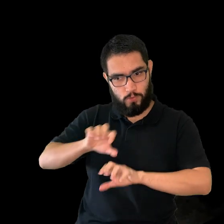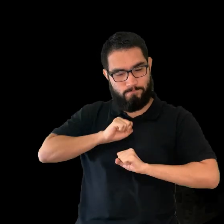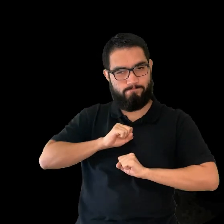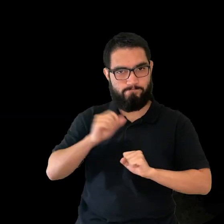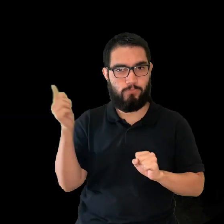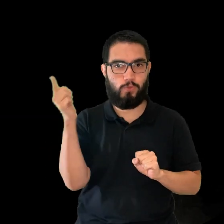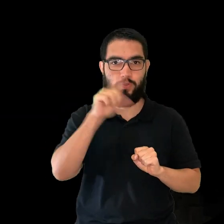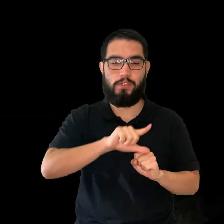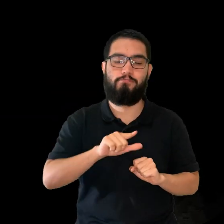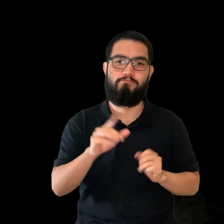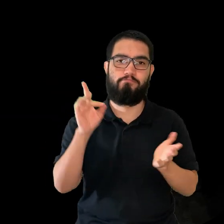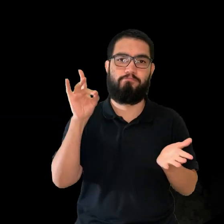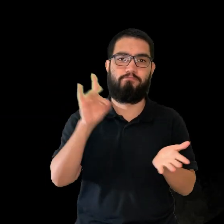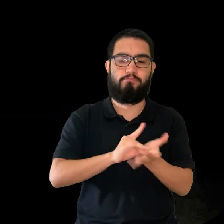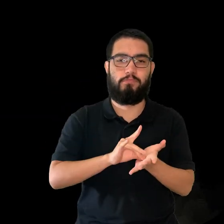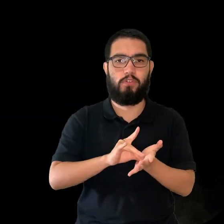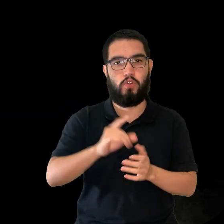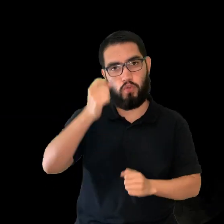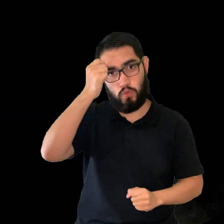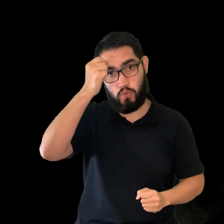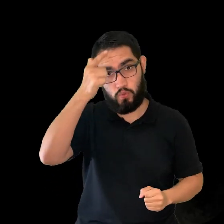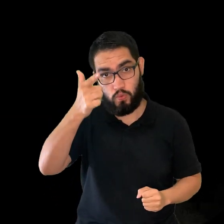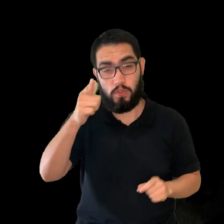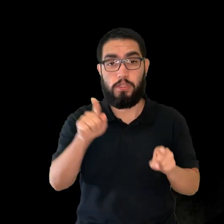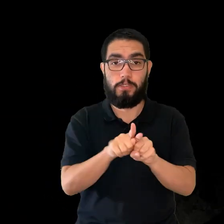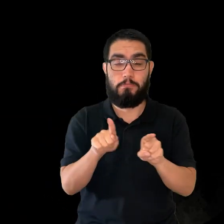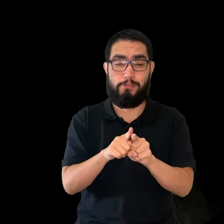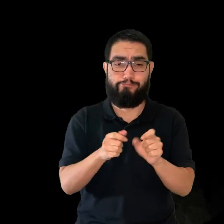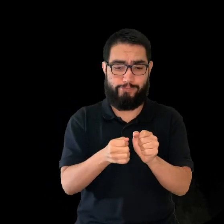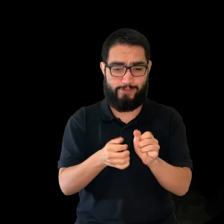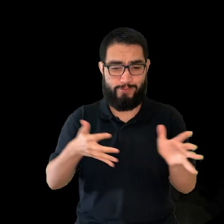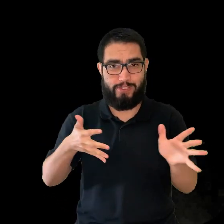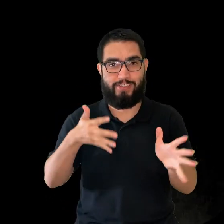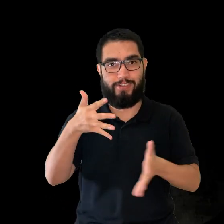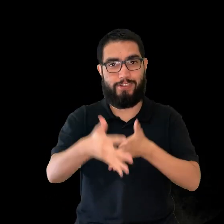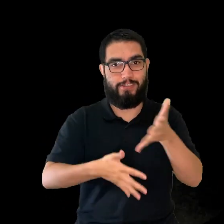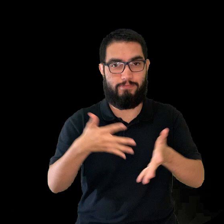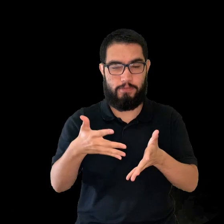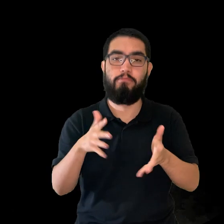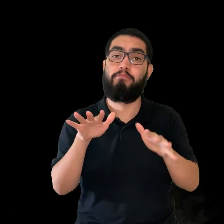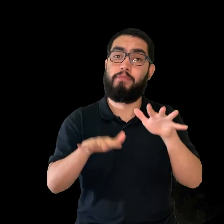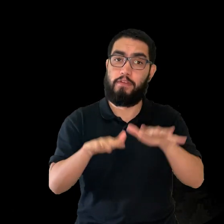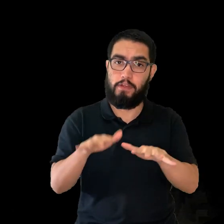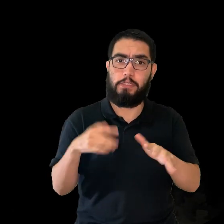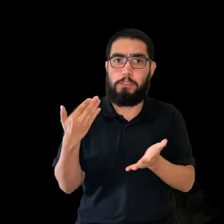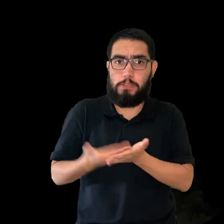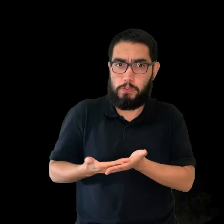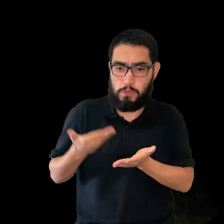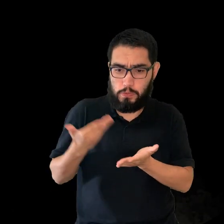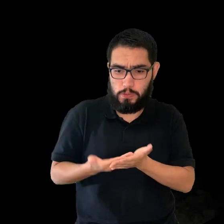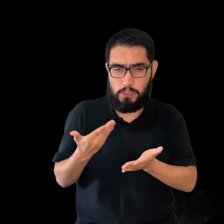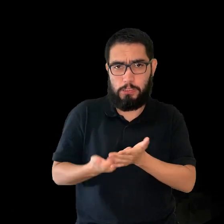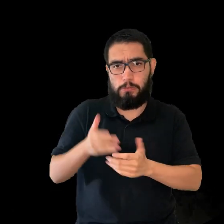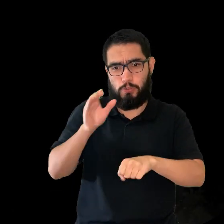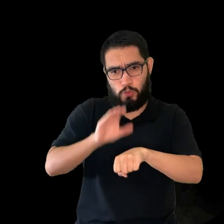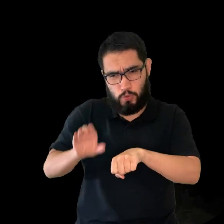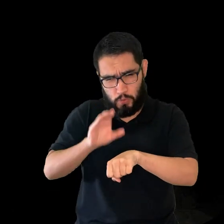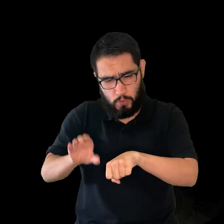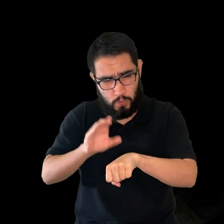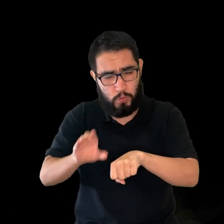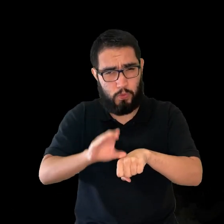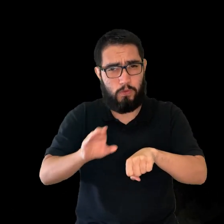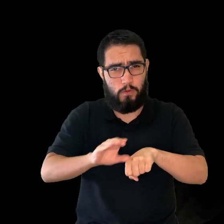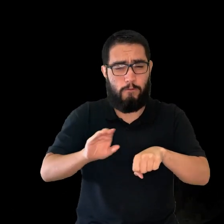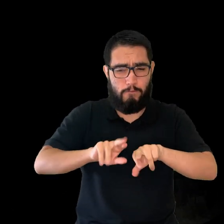de fato de uma cultura, nos apropriarmos de fato e termos fluência em Libras. Muitas vezes nós estudamos, fazemos